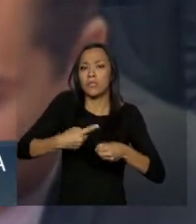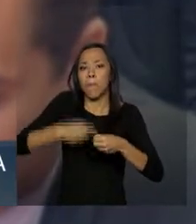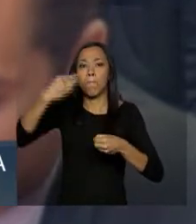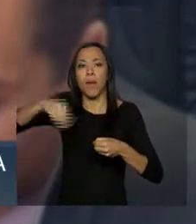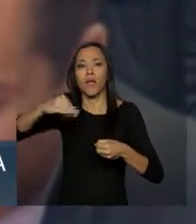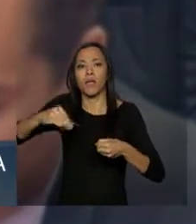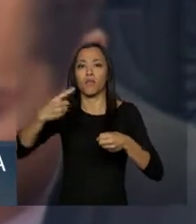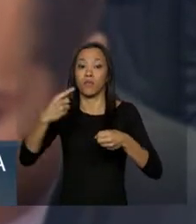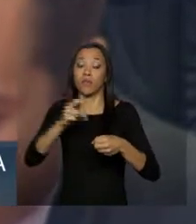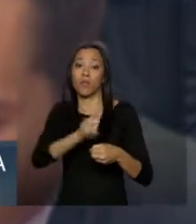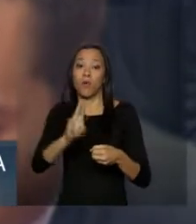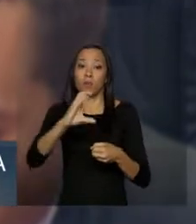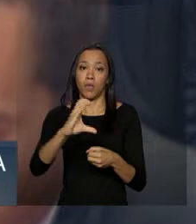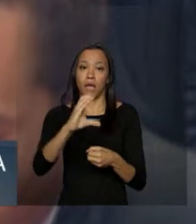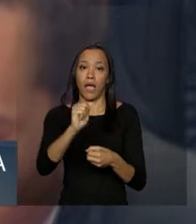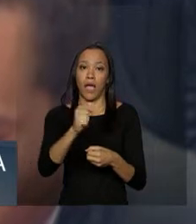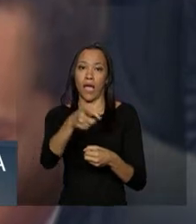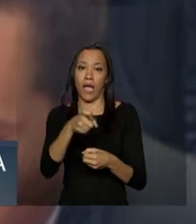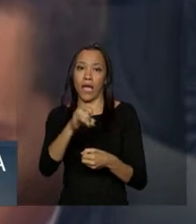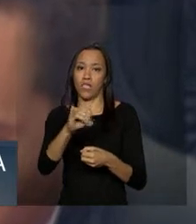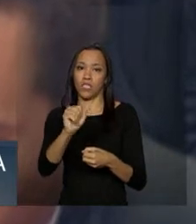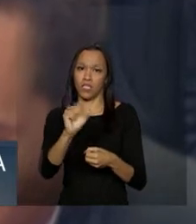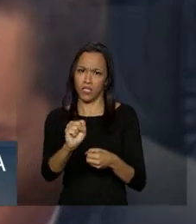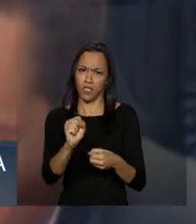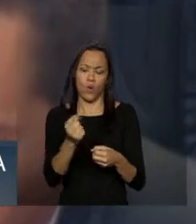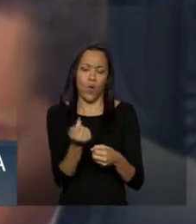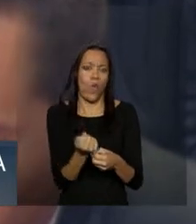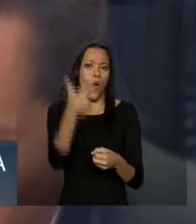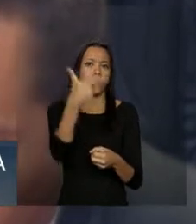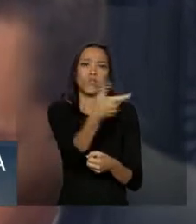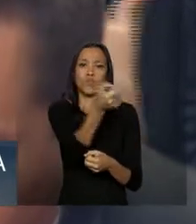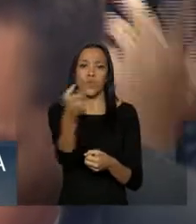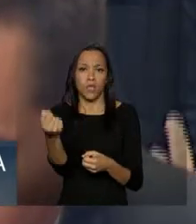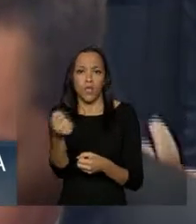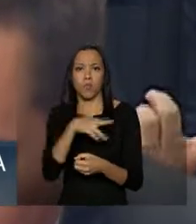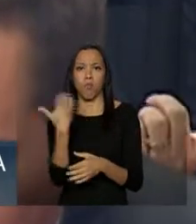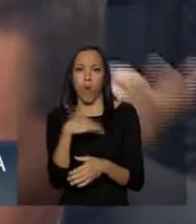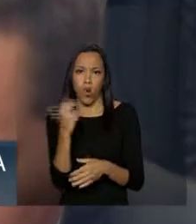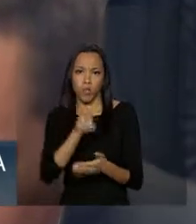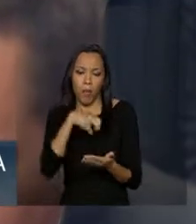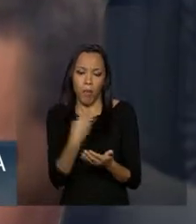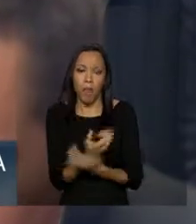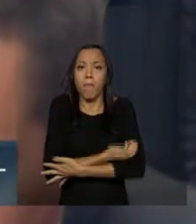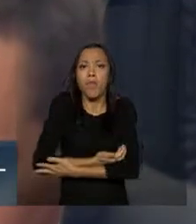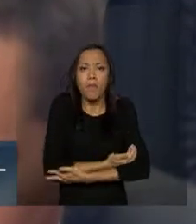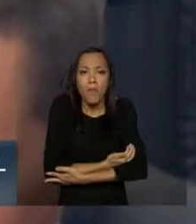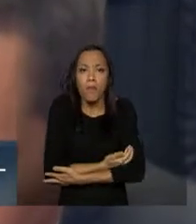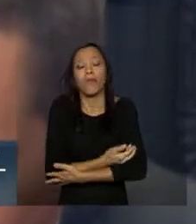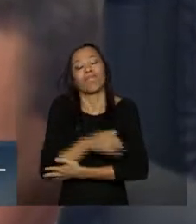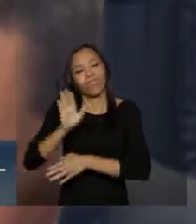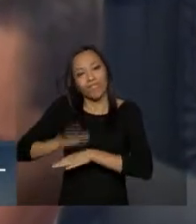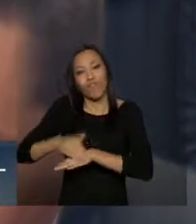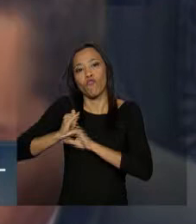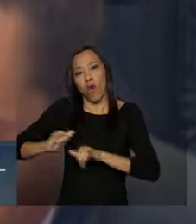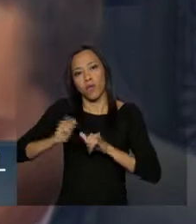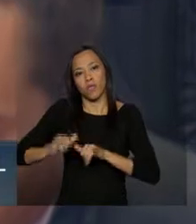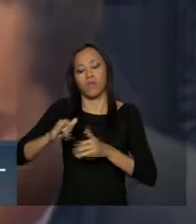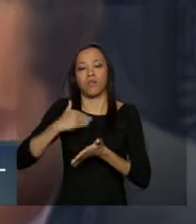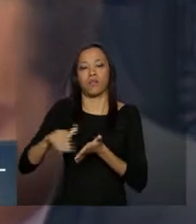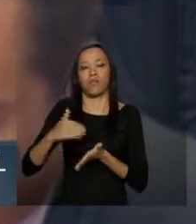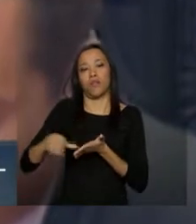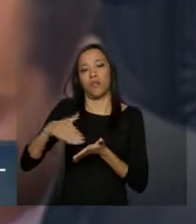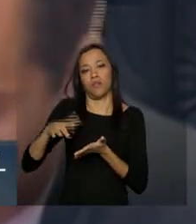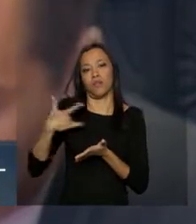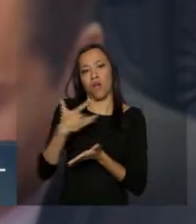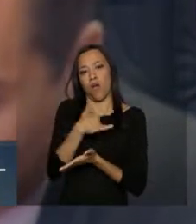que só em 2014 foram registrados quase 200 casos, segundo dados da própria Secretaria de Saúde do